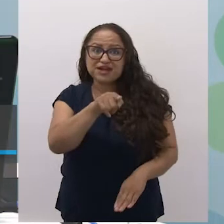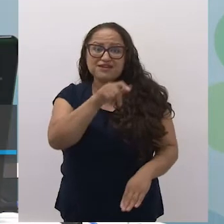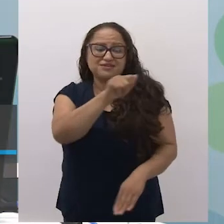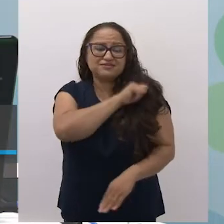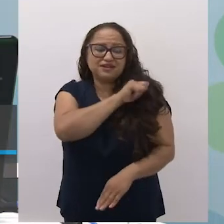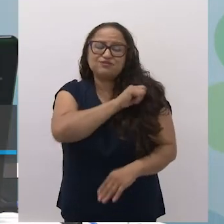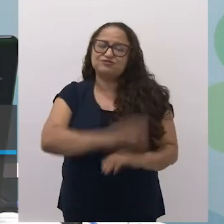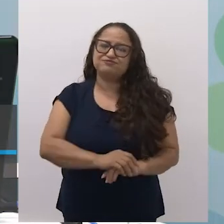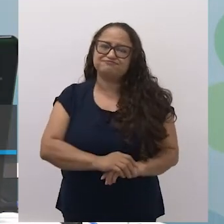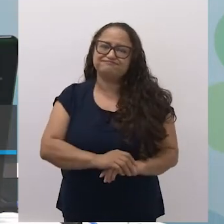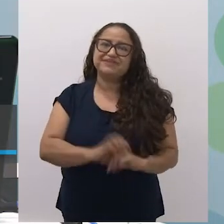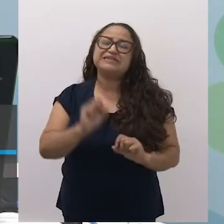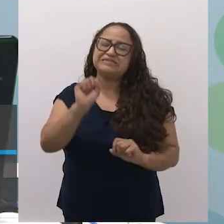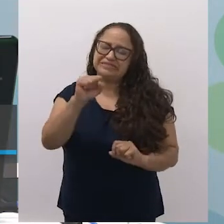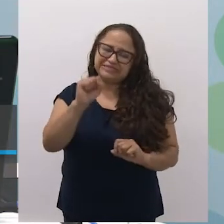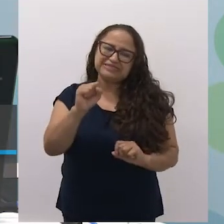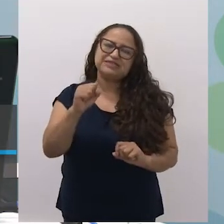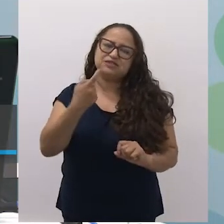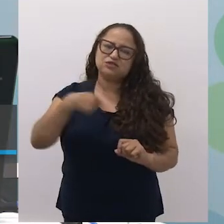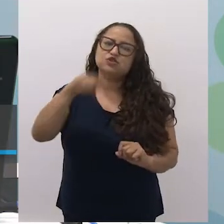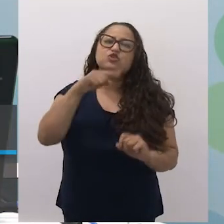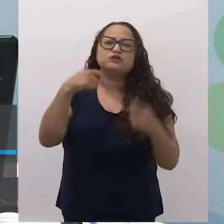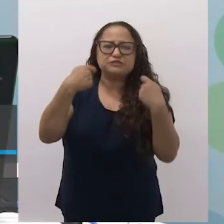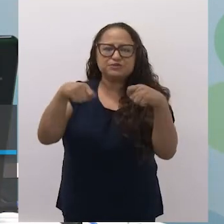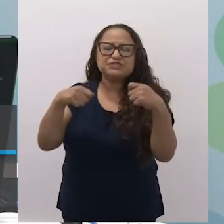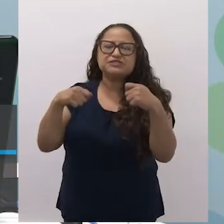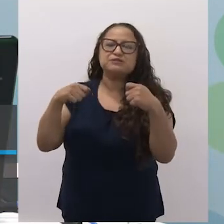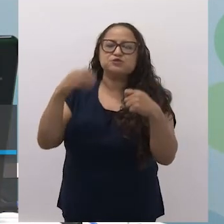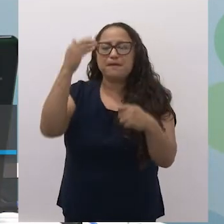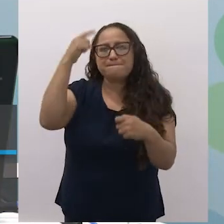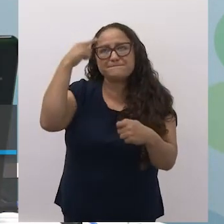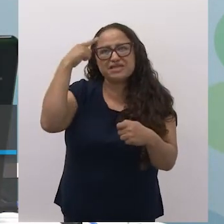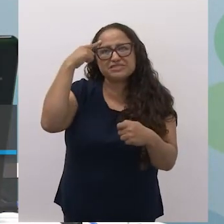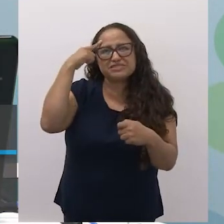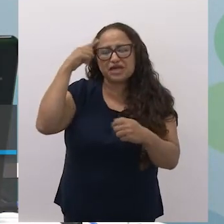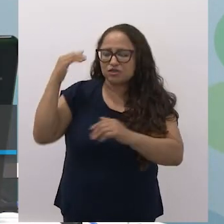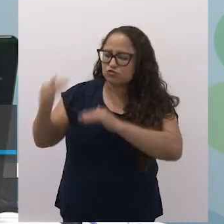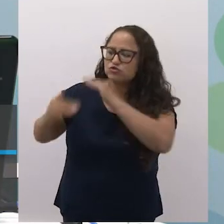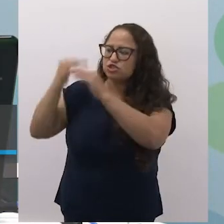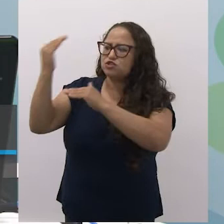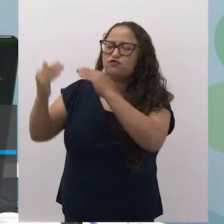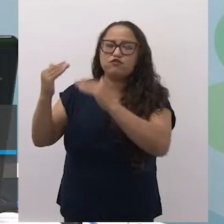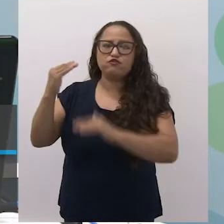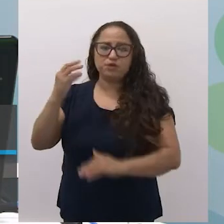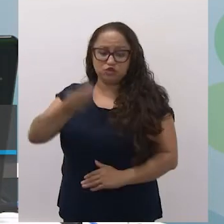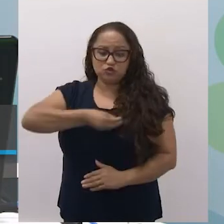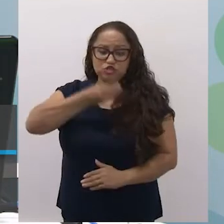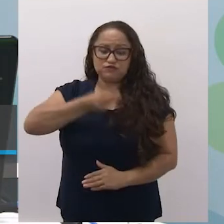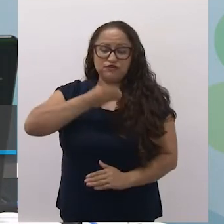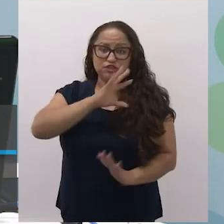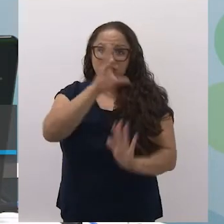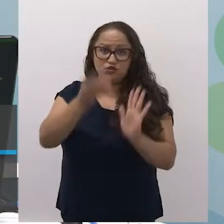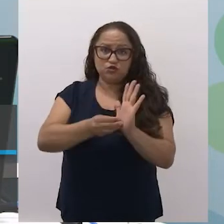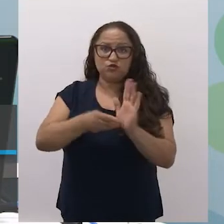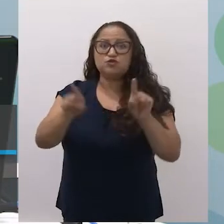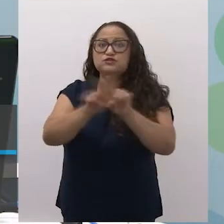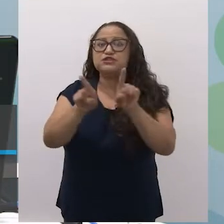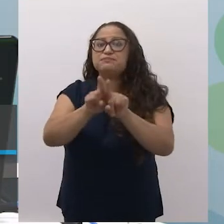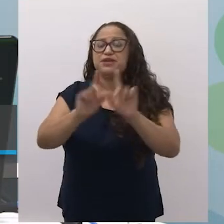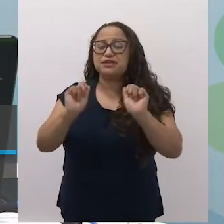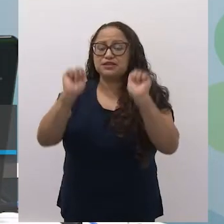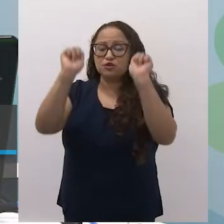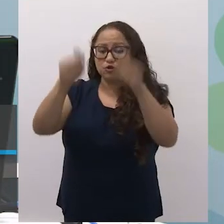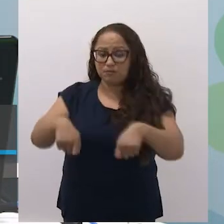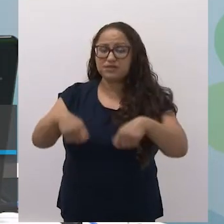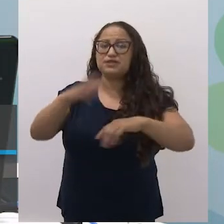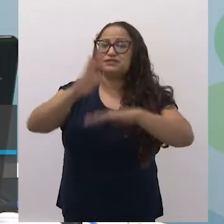mesmo tempo em que a gente tem que pensar no desenvolvimento integral, a gente tem que pensar no desenvolvimento das competências e habilidades